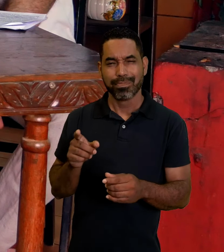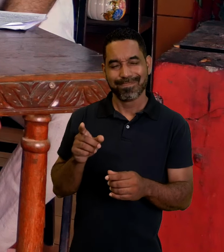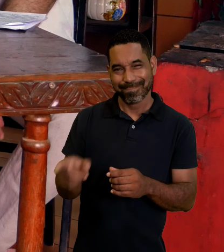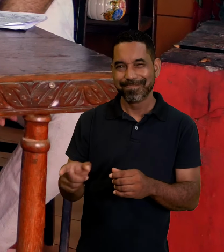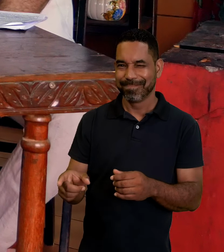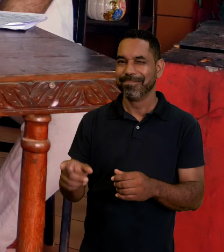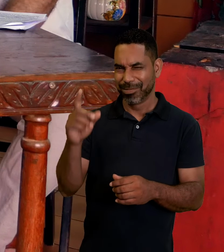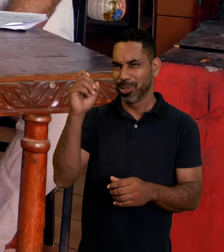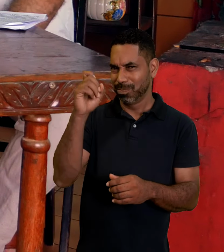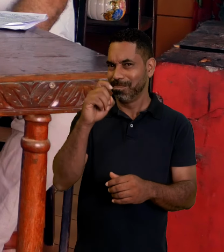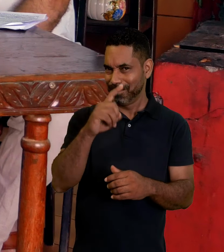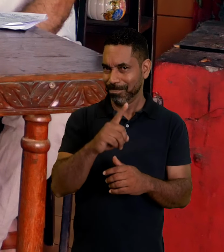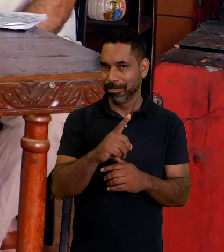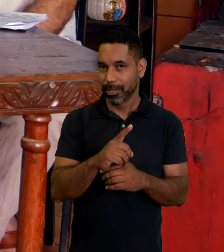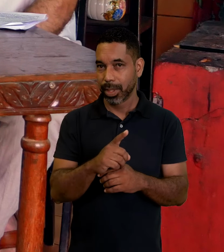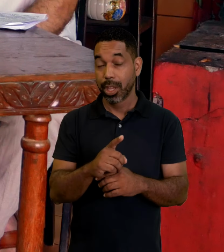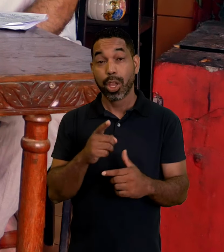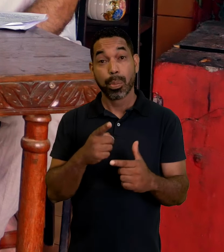porque é de origem